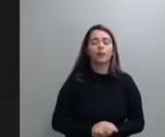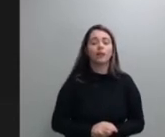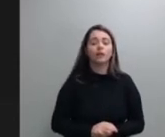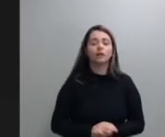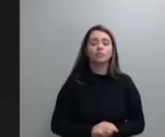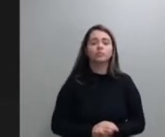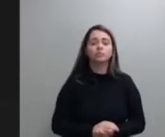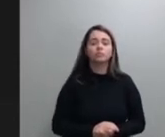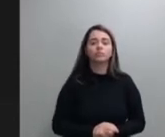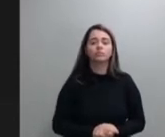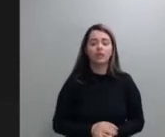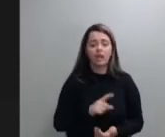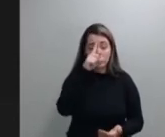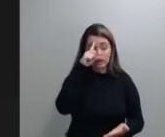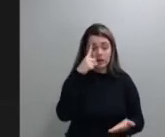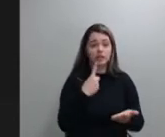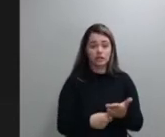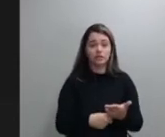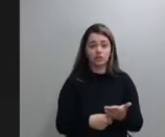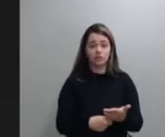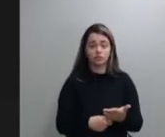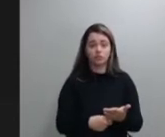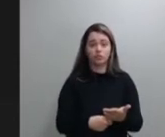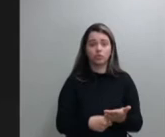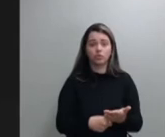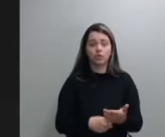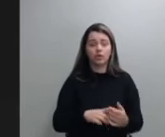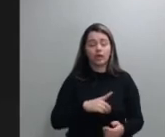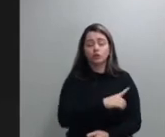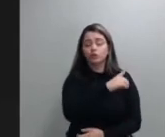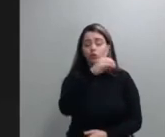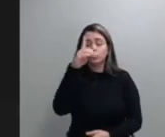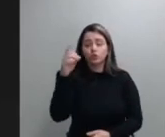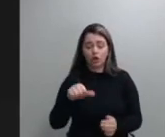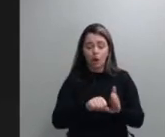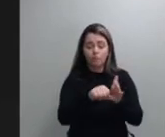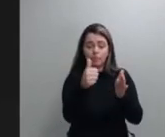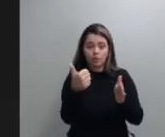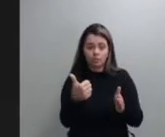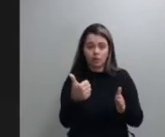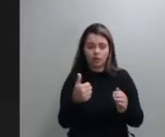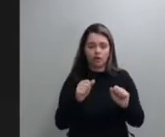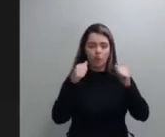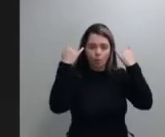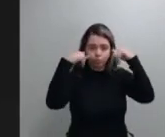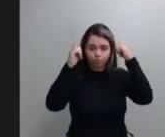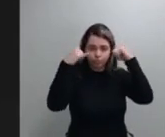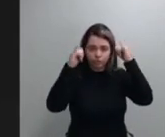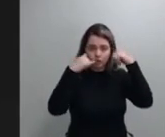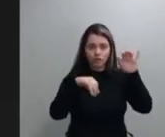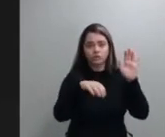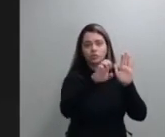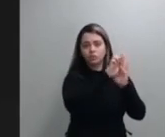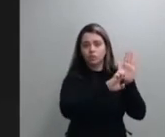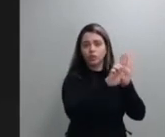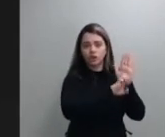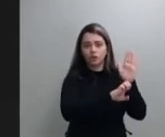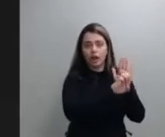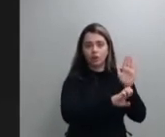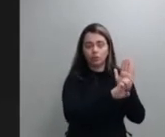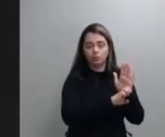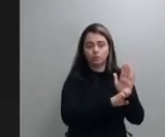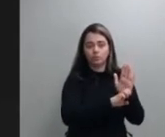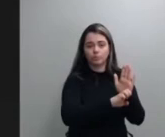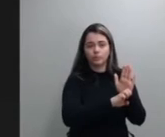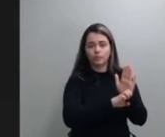decidindo que seria considerada como limite a data da primeira publicação da edital e abertura do certame nos seguintes termos